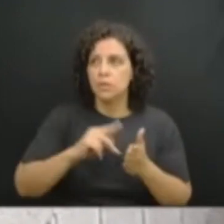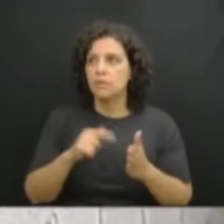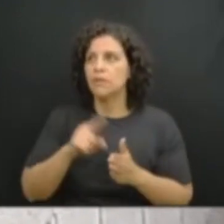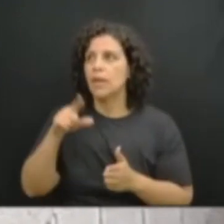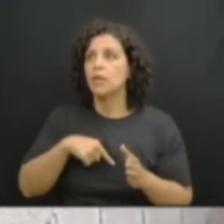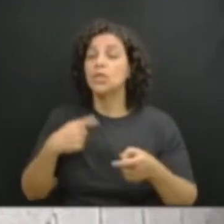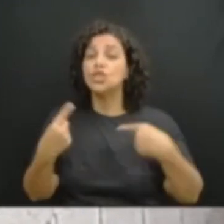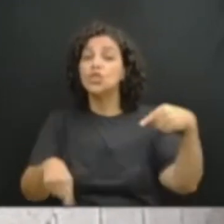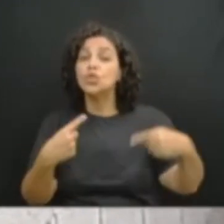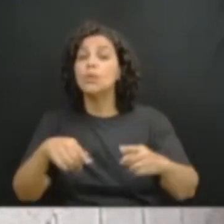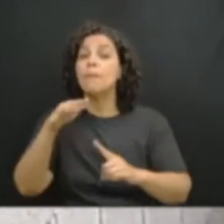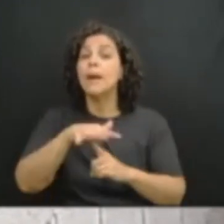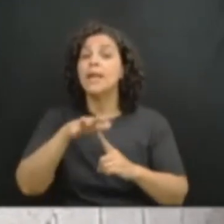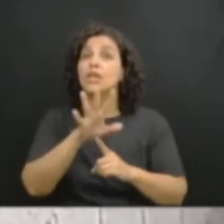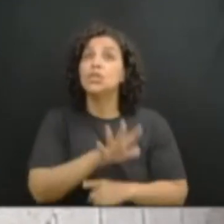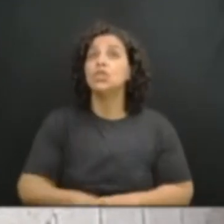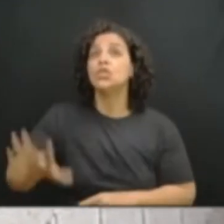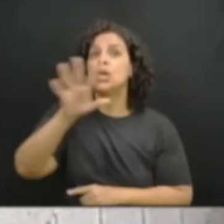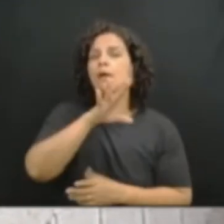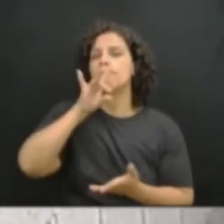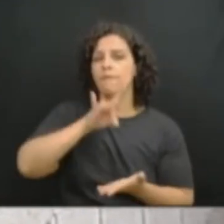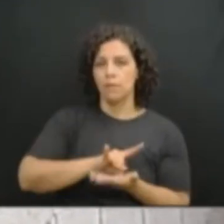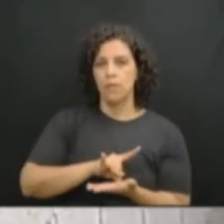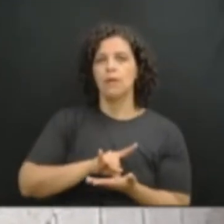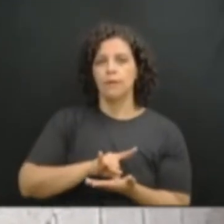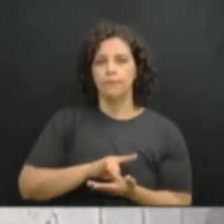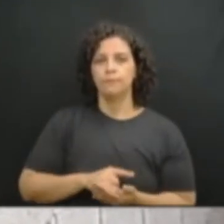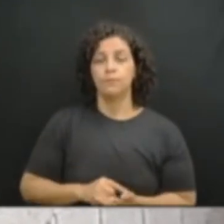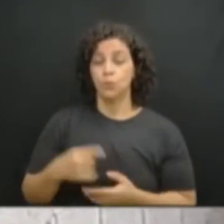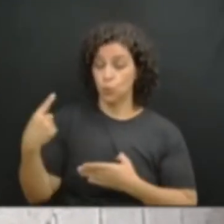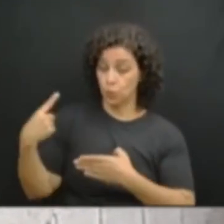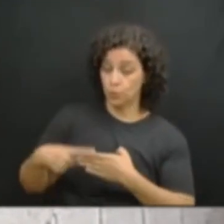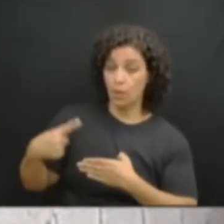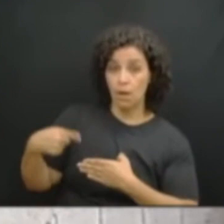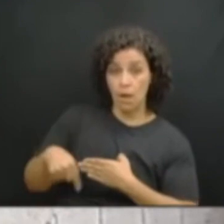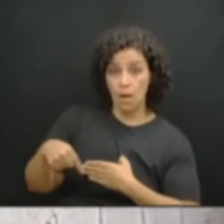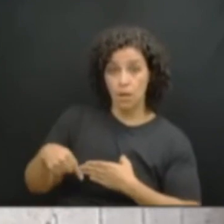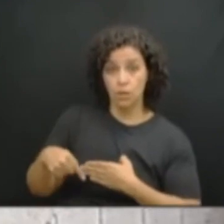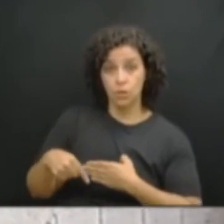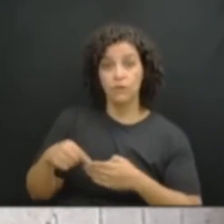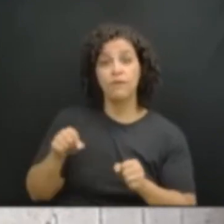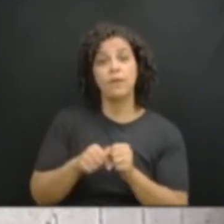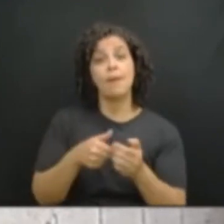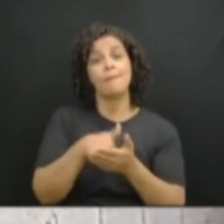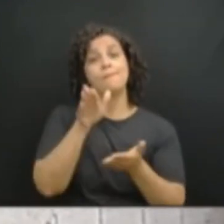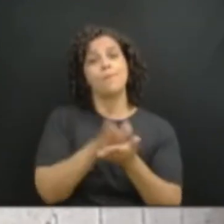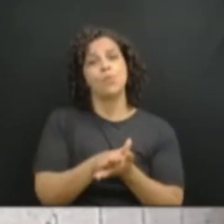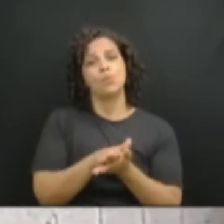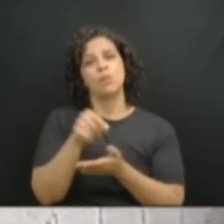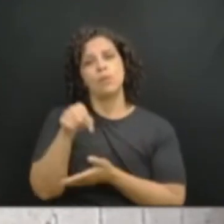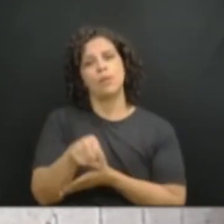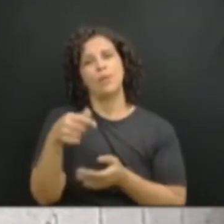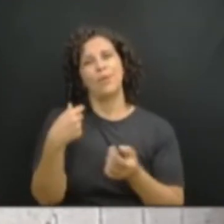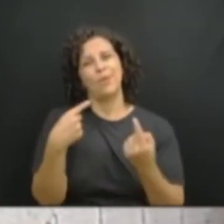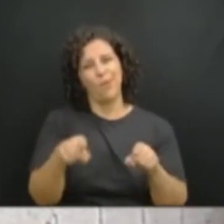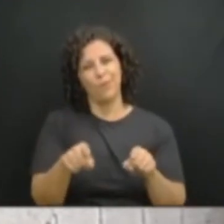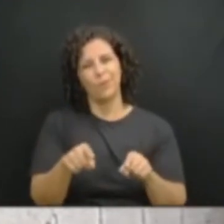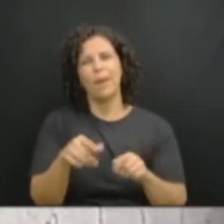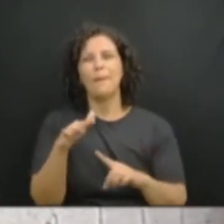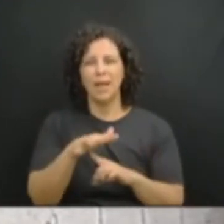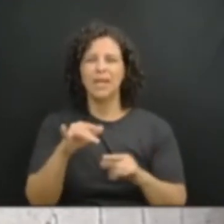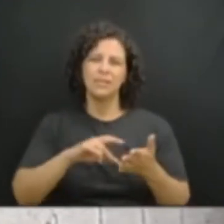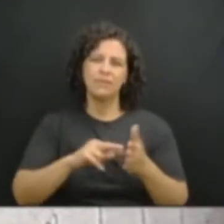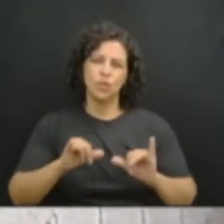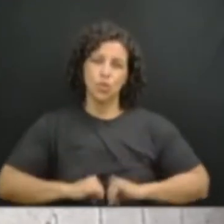significa debater o Paraná como um todo e de verdade. O pedágio puniu muito o Paraná, mas em especial o